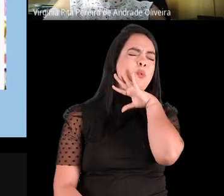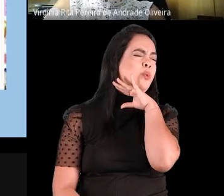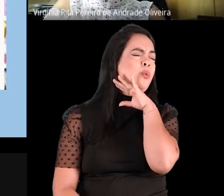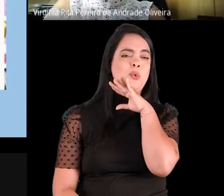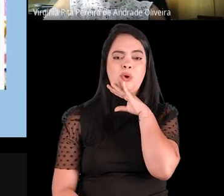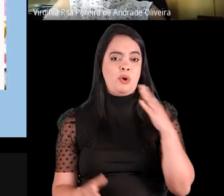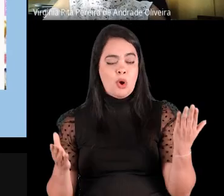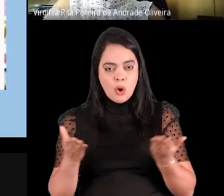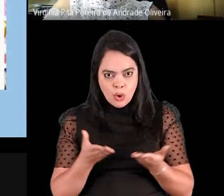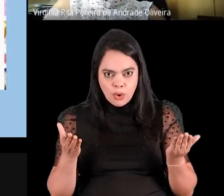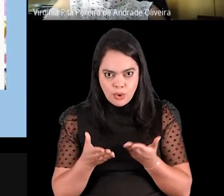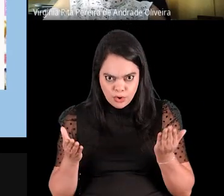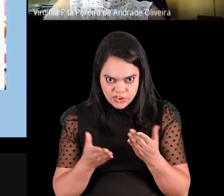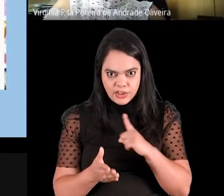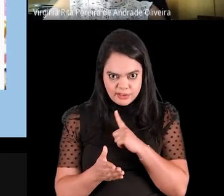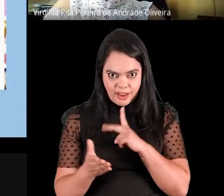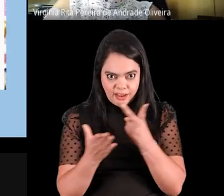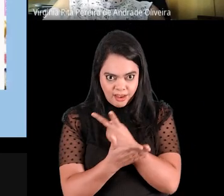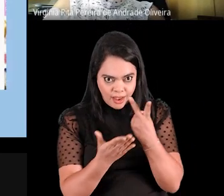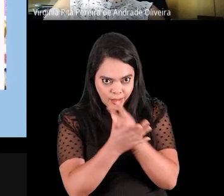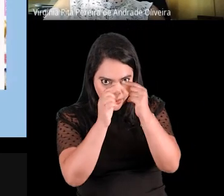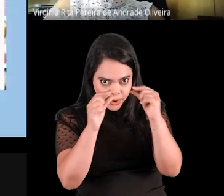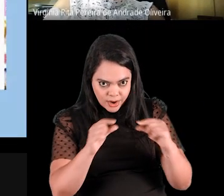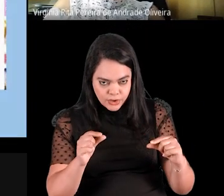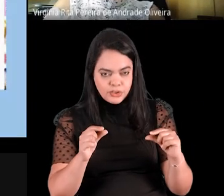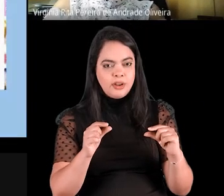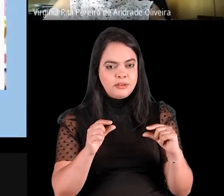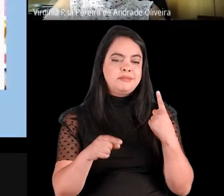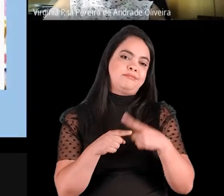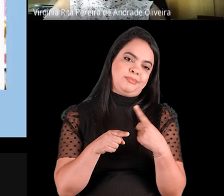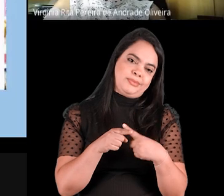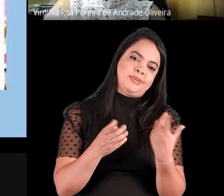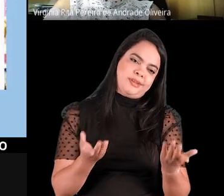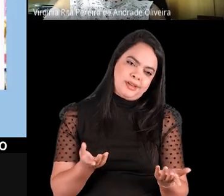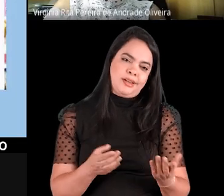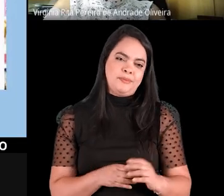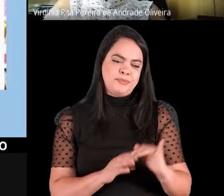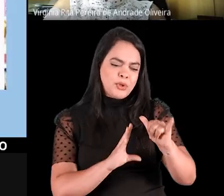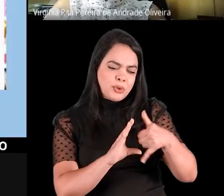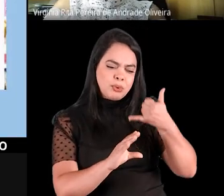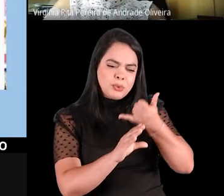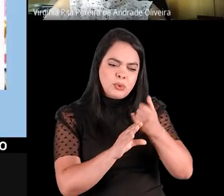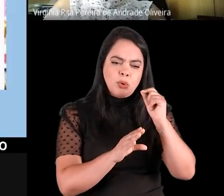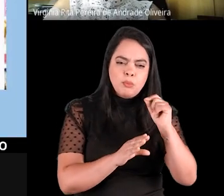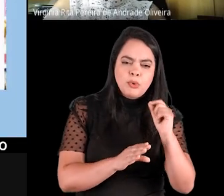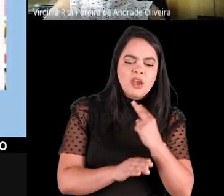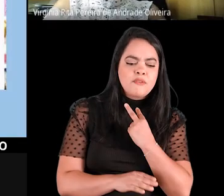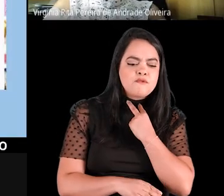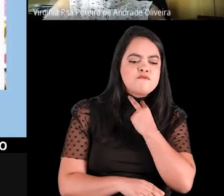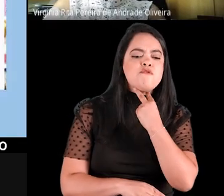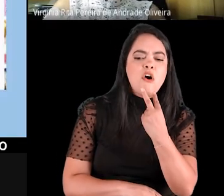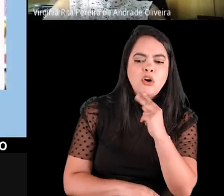hoje a gente acha que tem grandes erros, né, na legenda, porque ele tem a ver, ele vai fazer um reconhecimento de voz, então